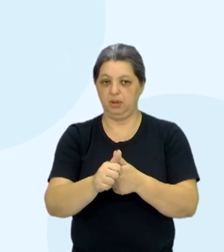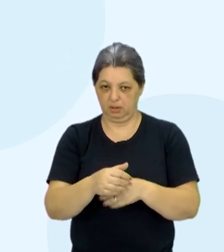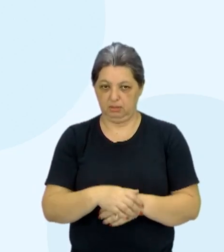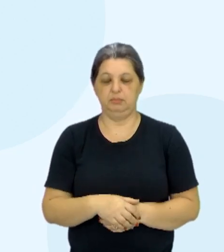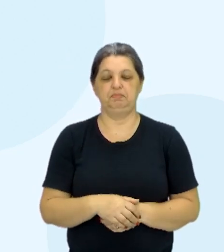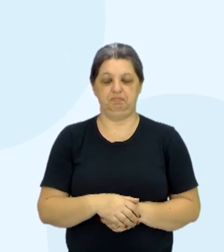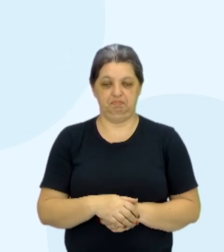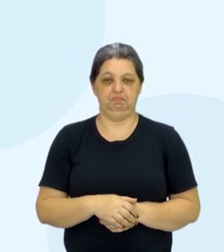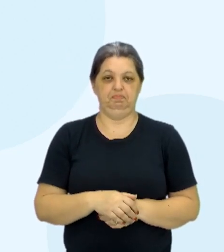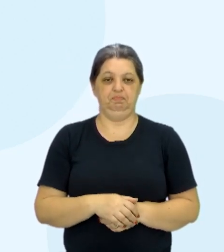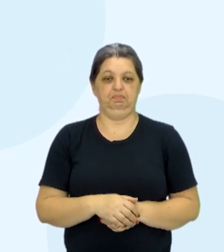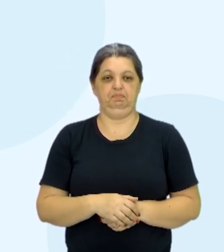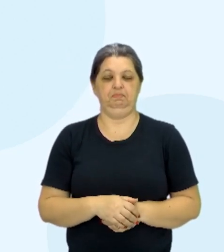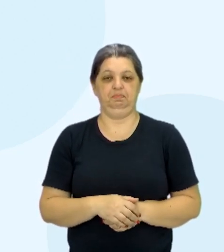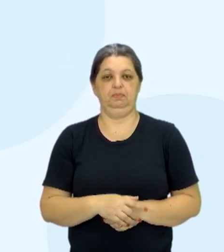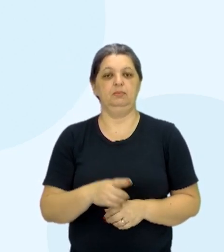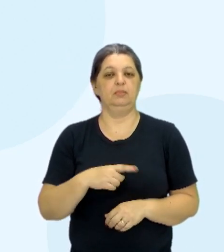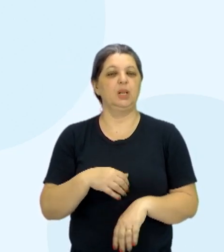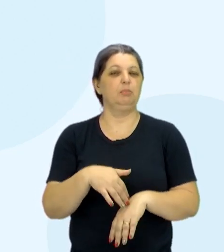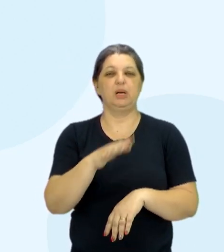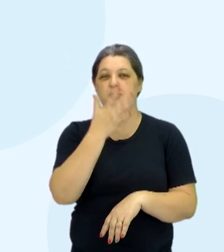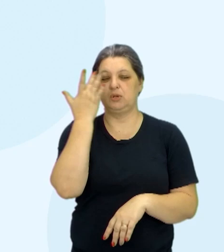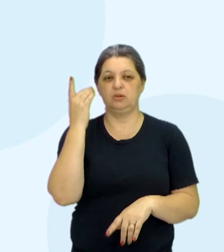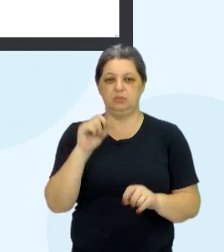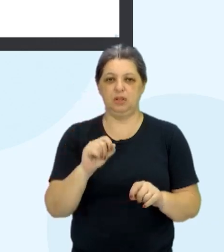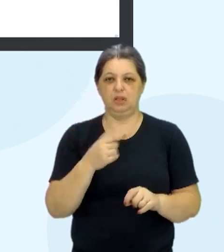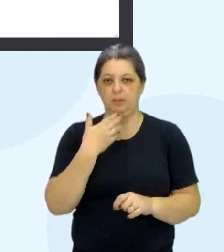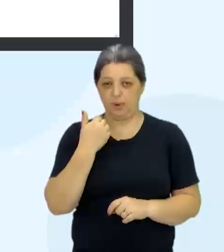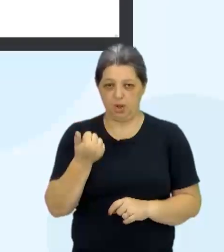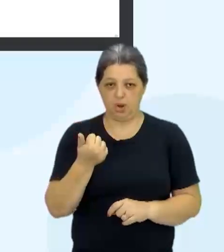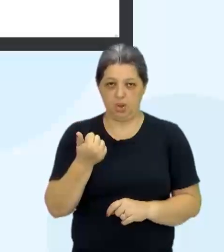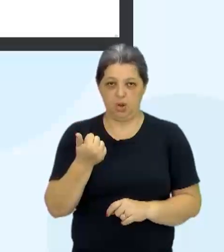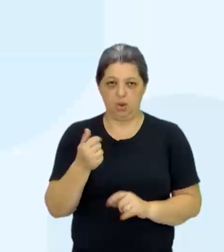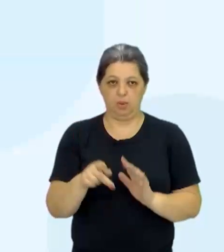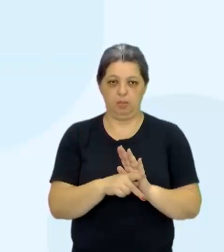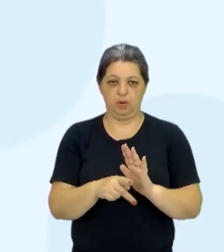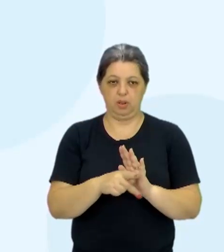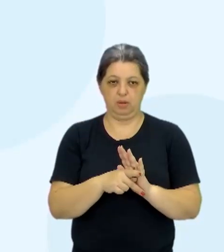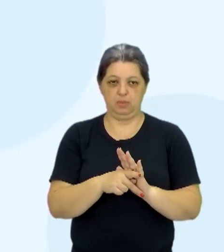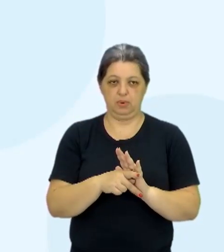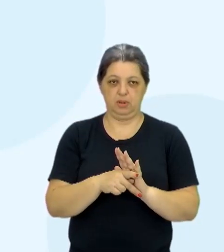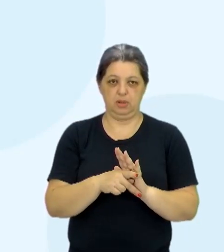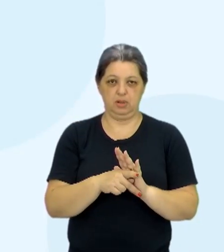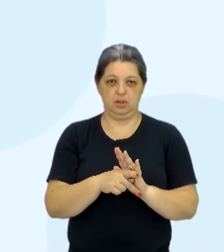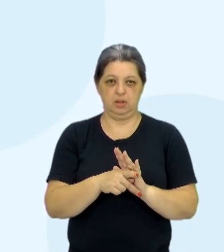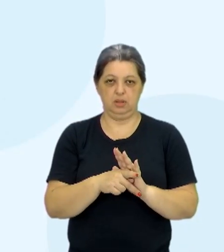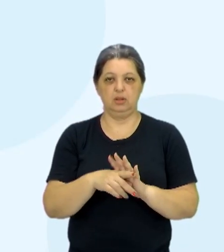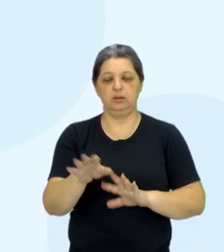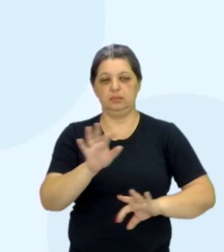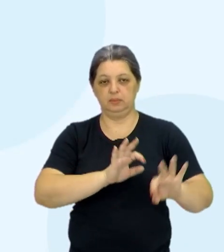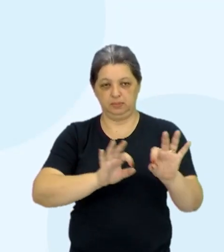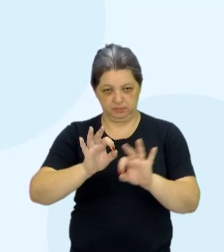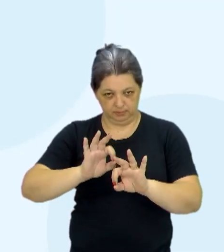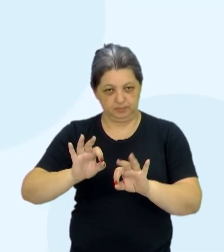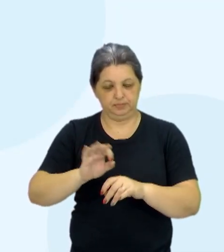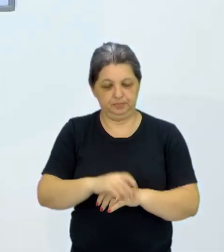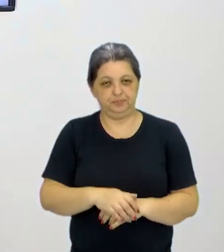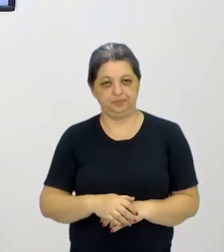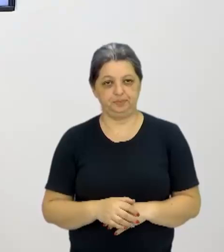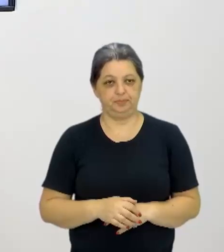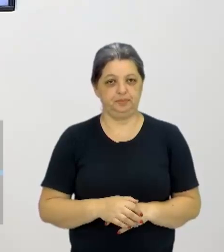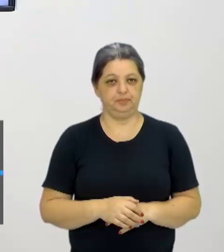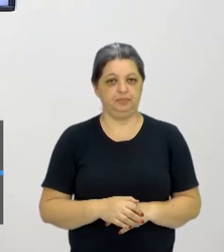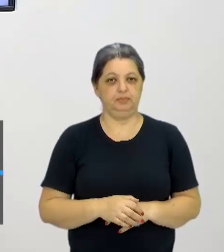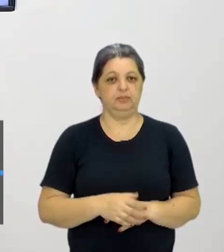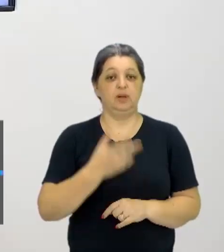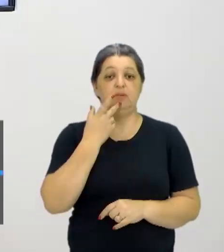bem. O que mais aqui? Deixa eu ver. Melhorou aqui os nossos slides? Opa, nosso produtor está mexendo aqui ainda. Enquanto isso, vamos falar mais sobre